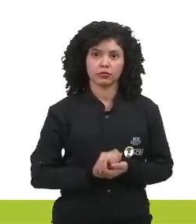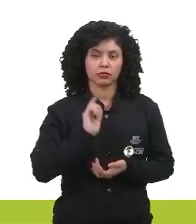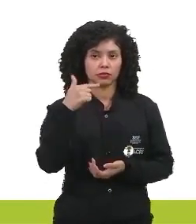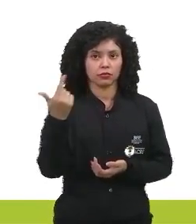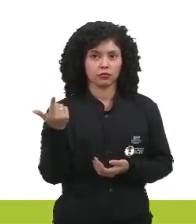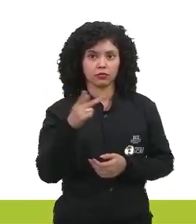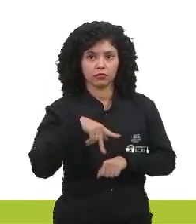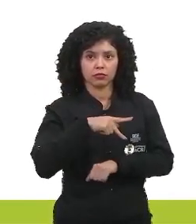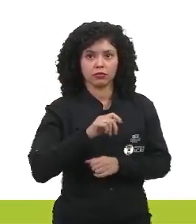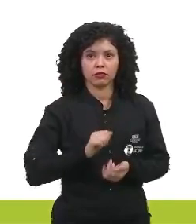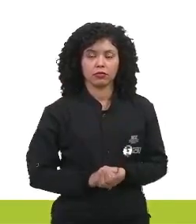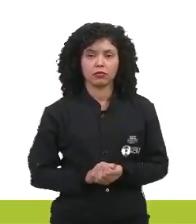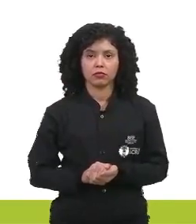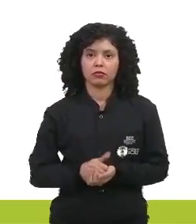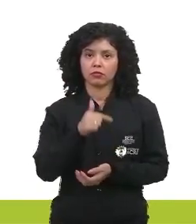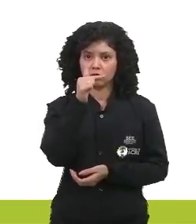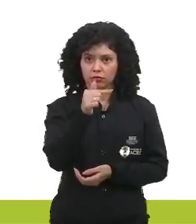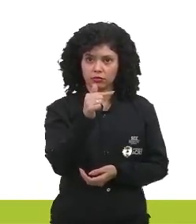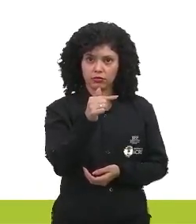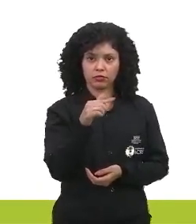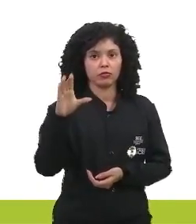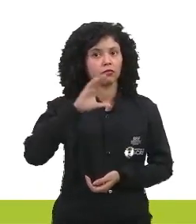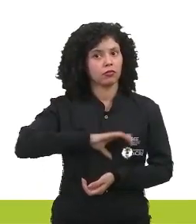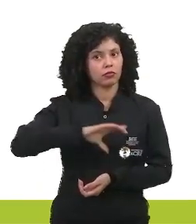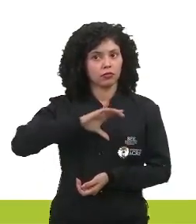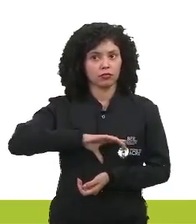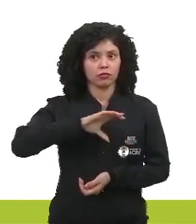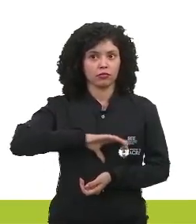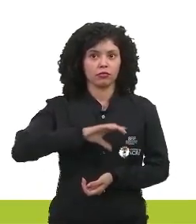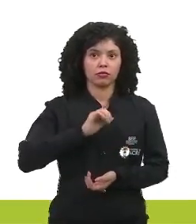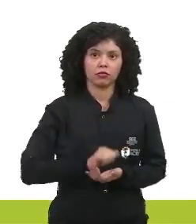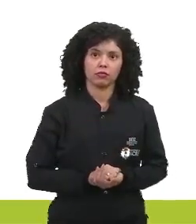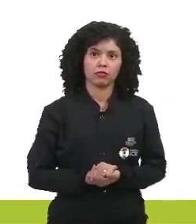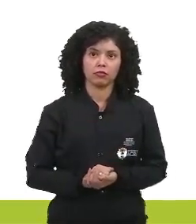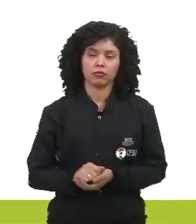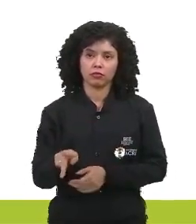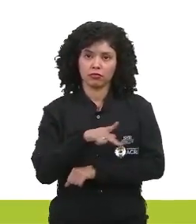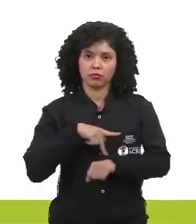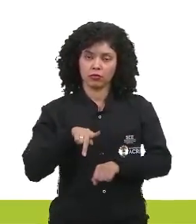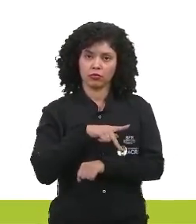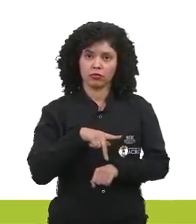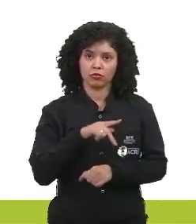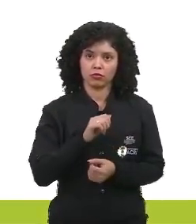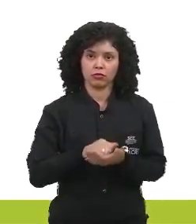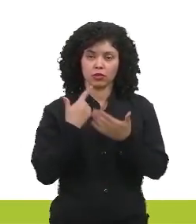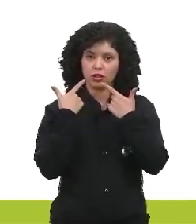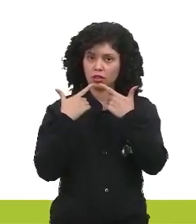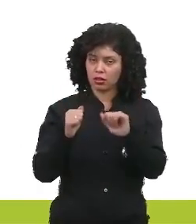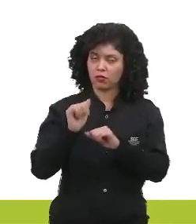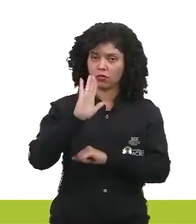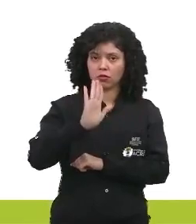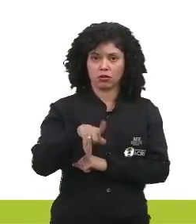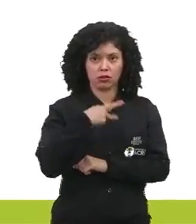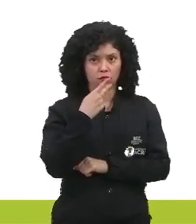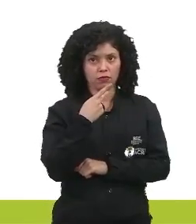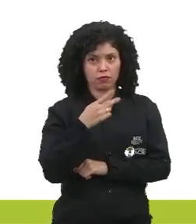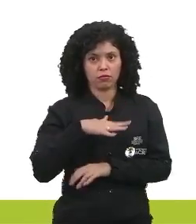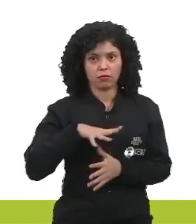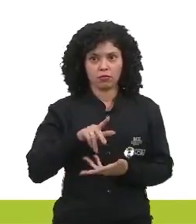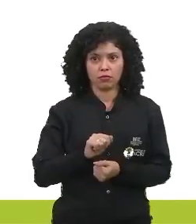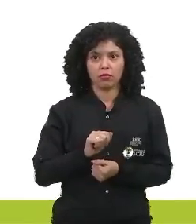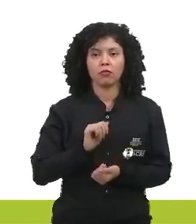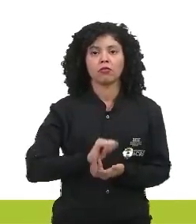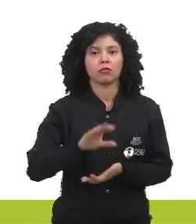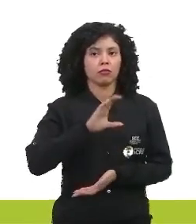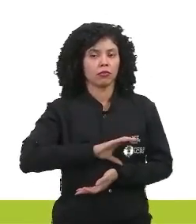outros países e lá em 7º lugar, no ranking dos países das línguas mais faladas no mundo, nós temos